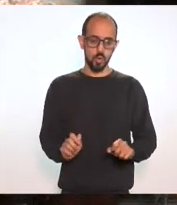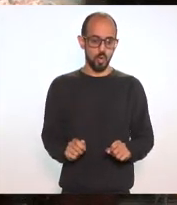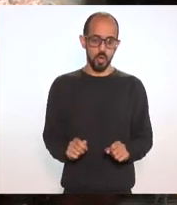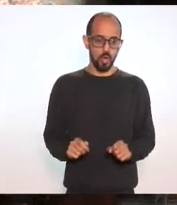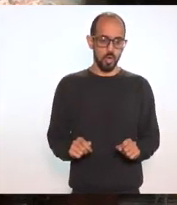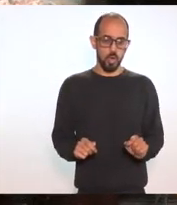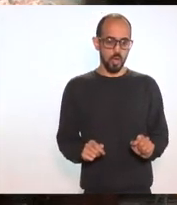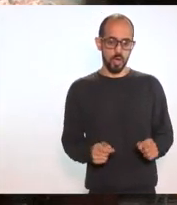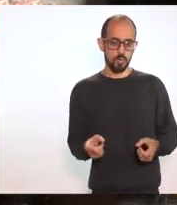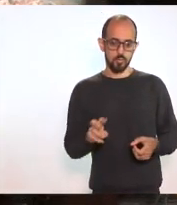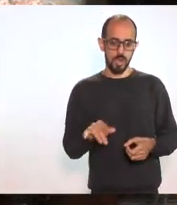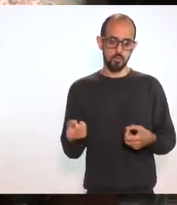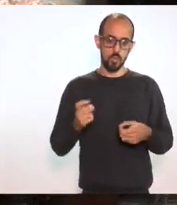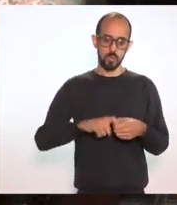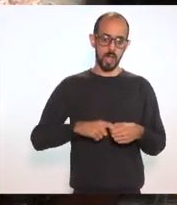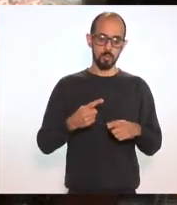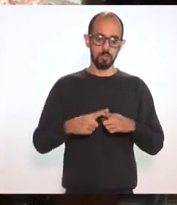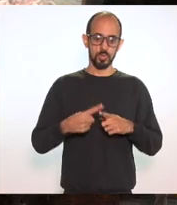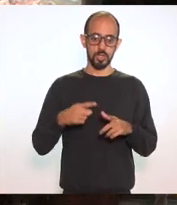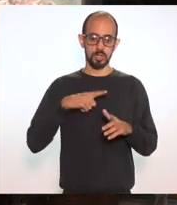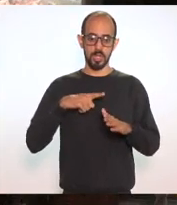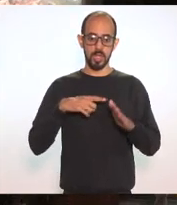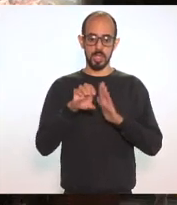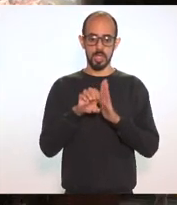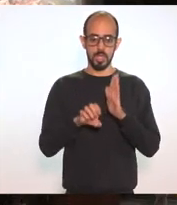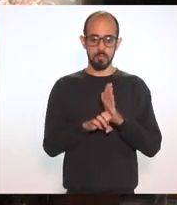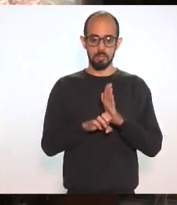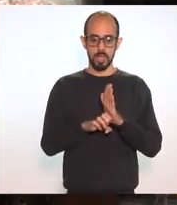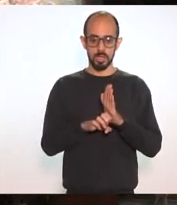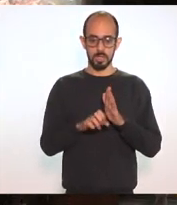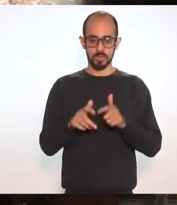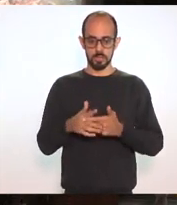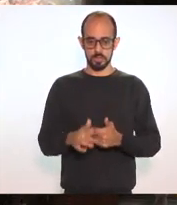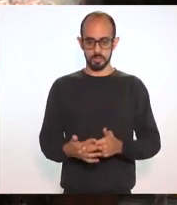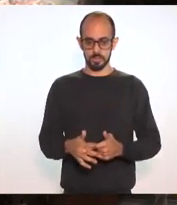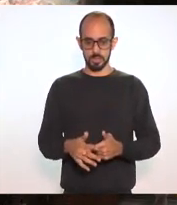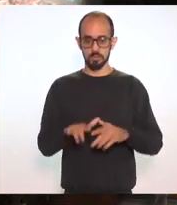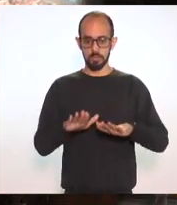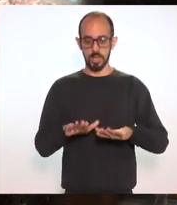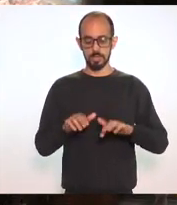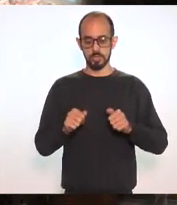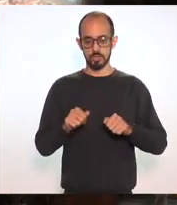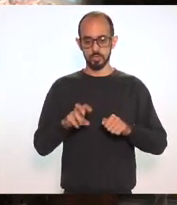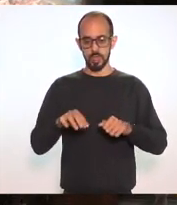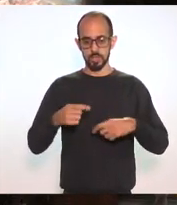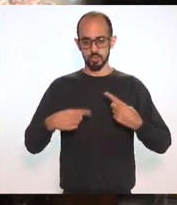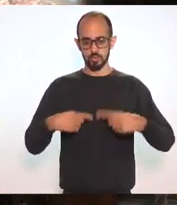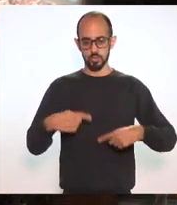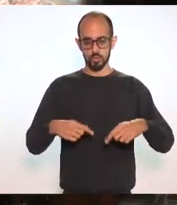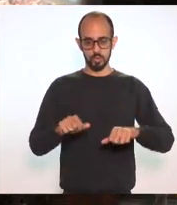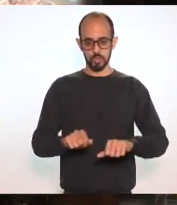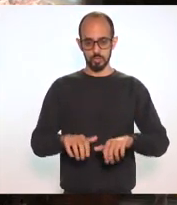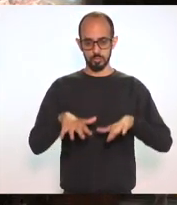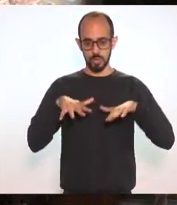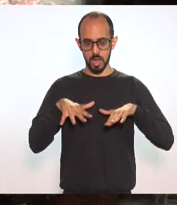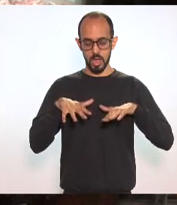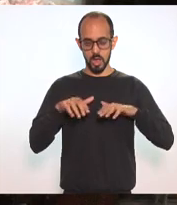Vai voltar porque recebeu emendas, mas antes disso vamos discutir uma audiência pública na próxima semana, na primeira semana de